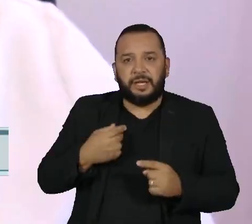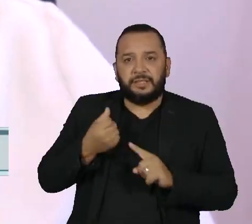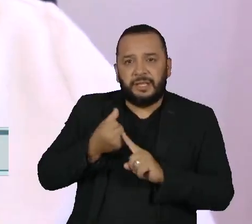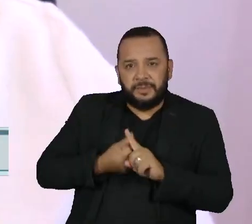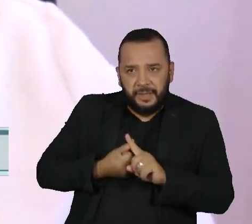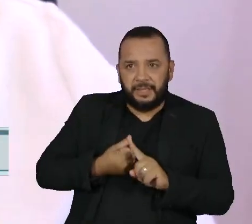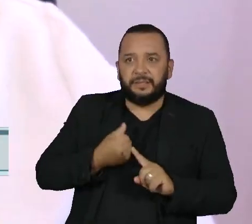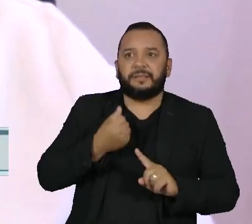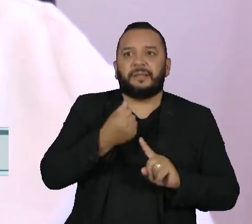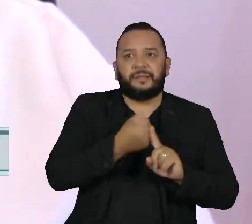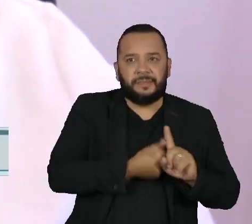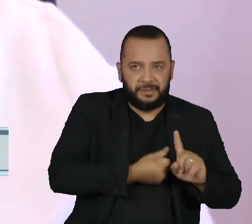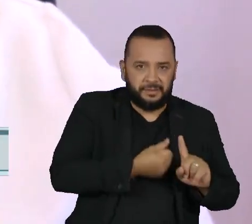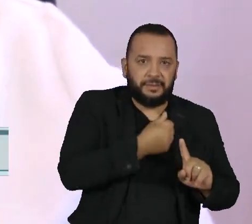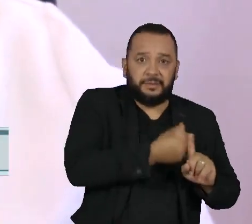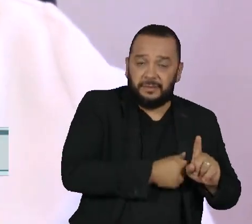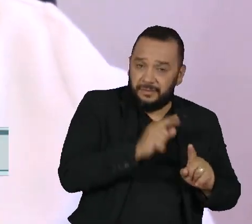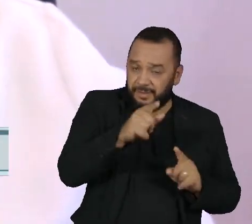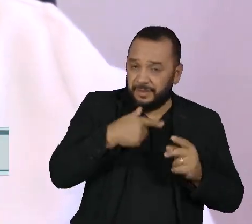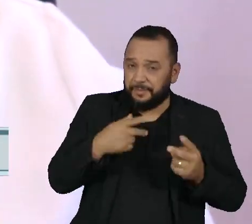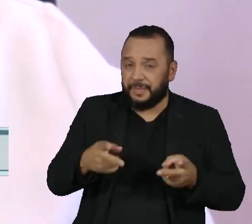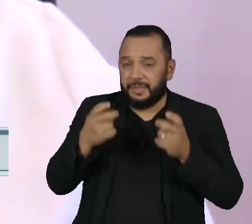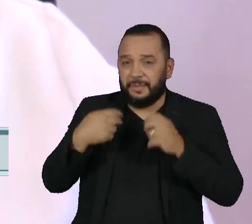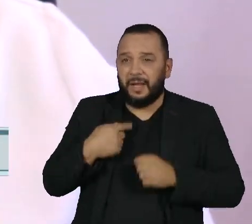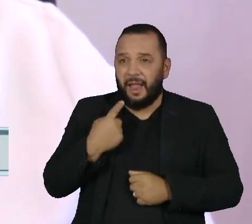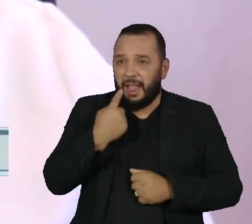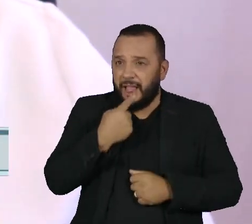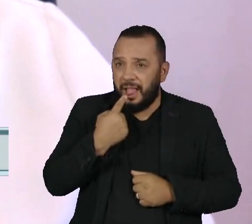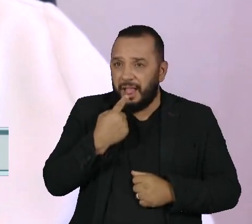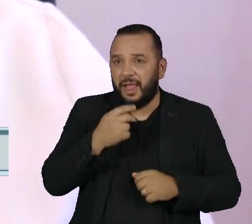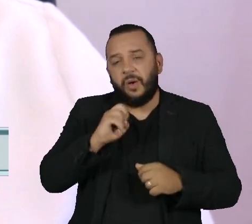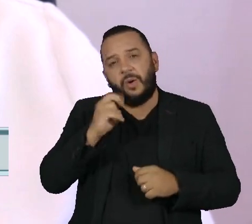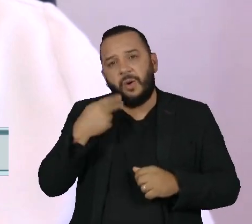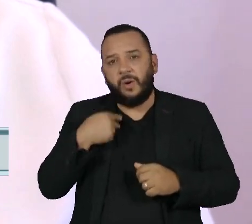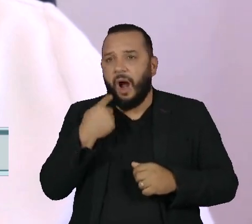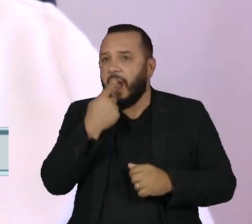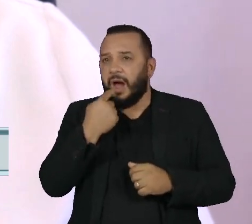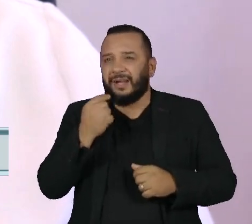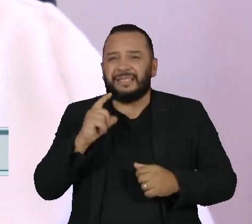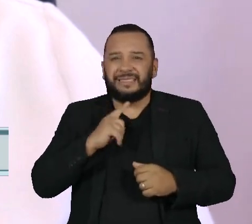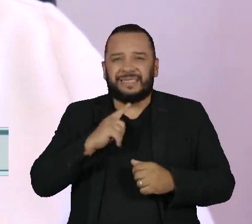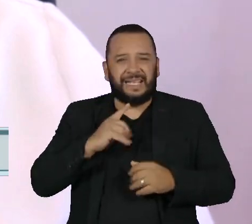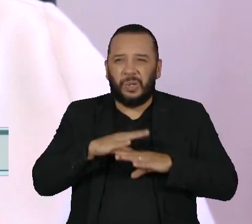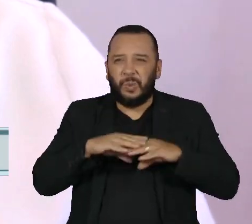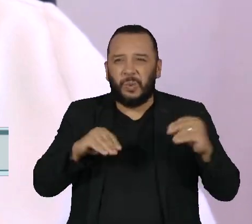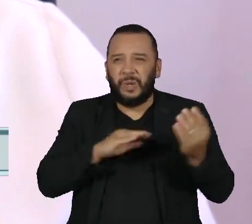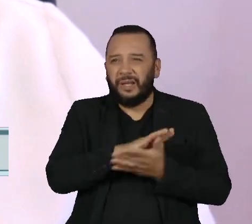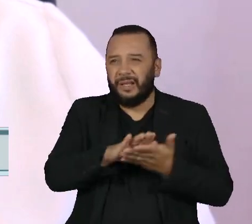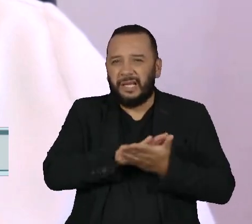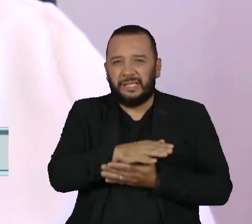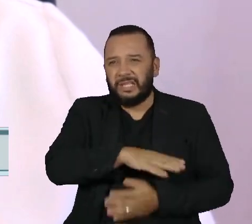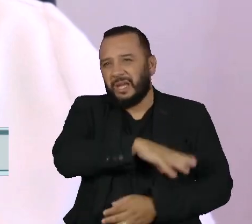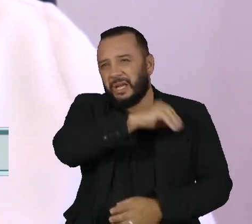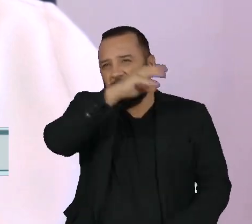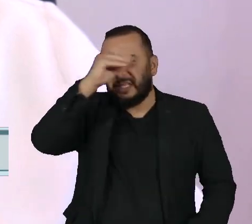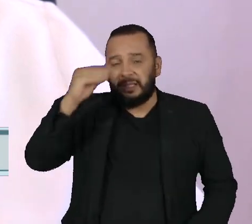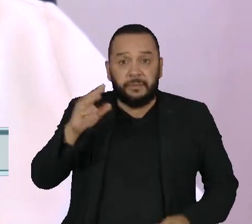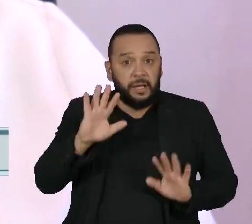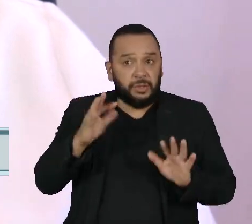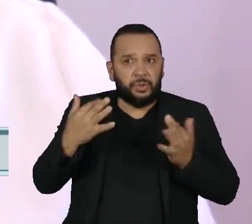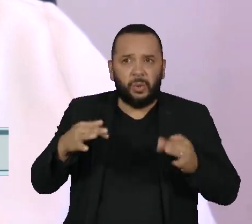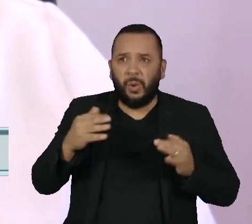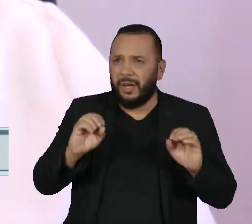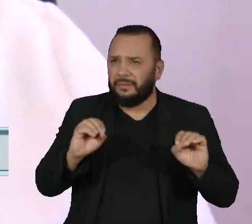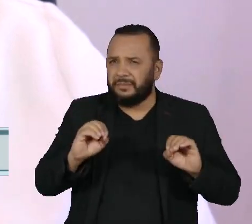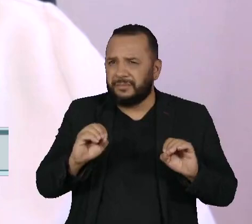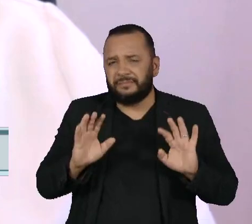6 meses. E sempre que se perceber na língua, em qualquer parte da boca, alguma ferida que não cicatriza, inicialmente ela não dói, e